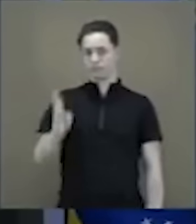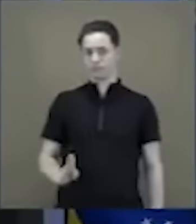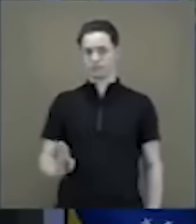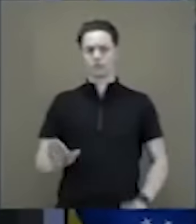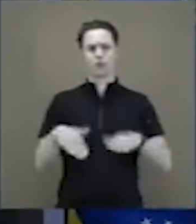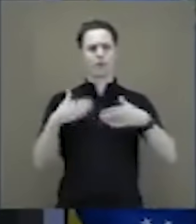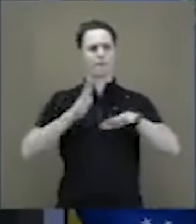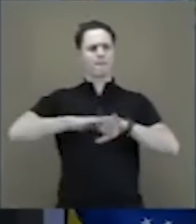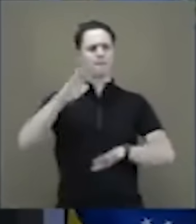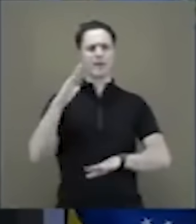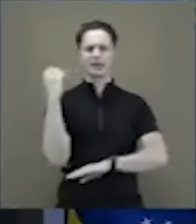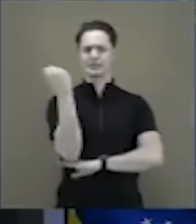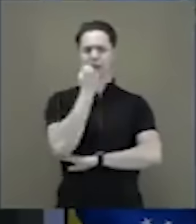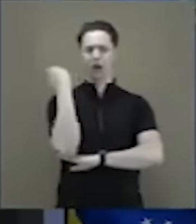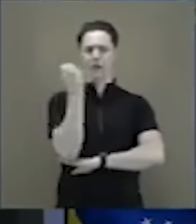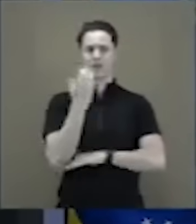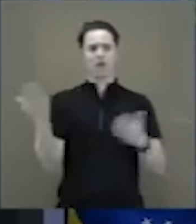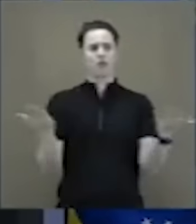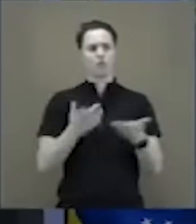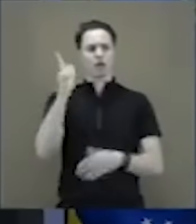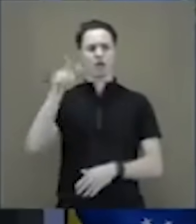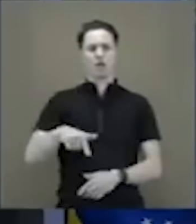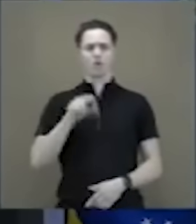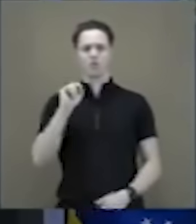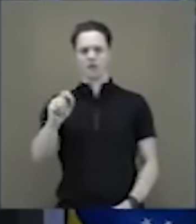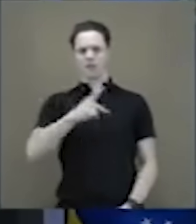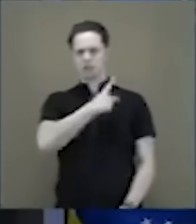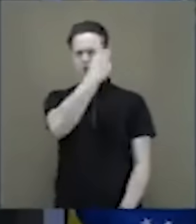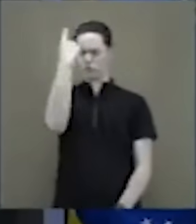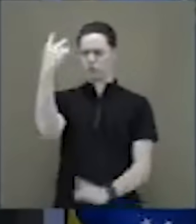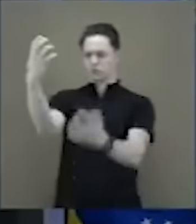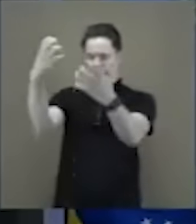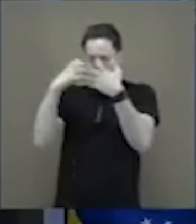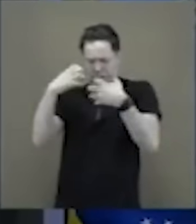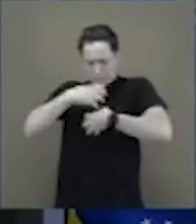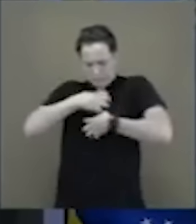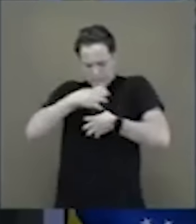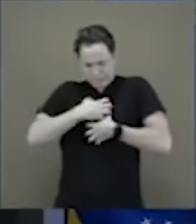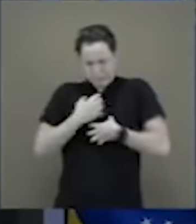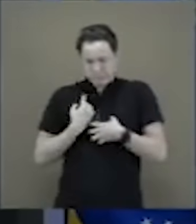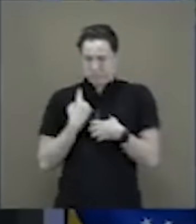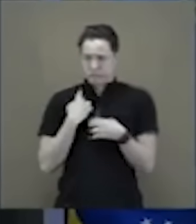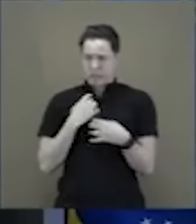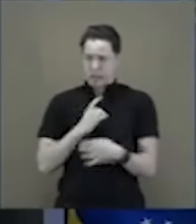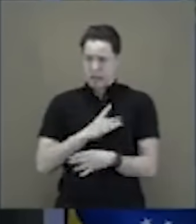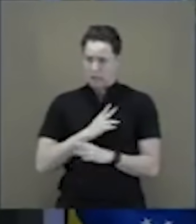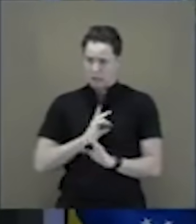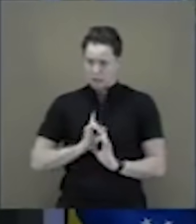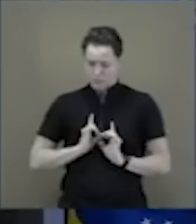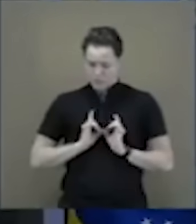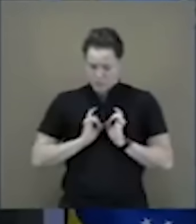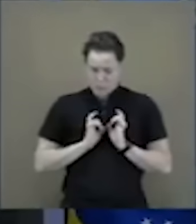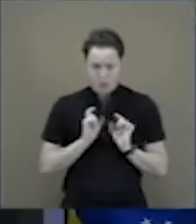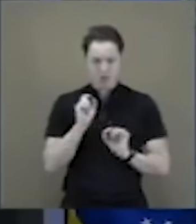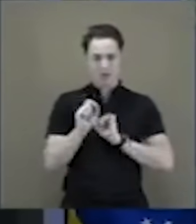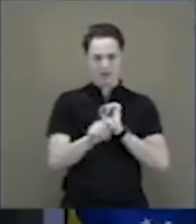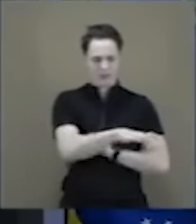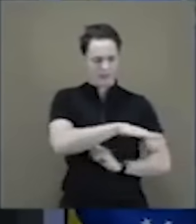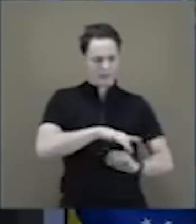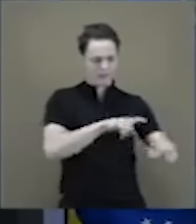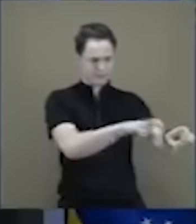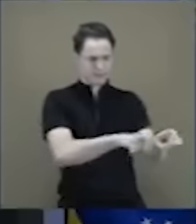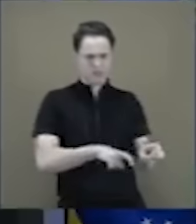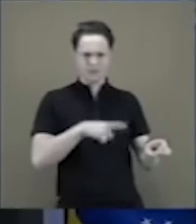mais grave, a sensação de ameaça permanente entre os que produzem na terra, causada pela crescente e